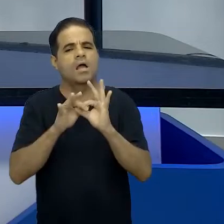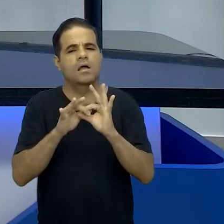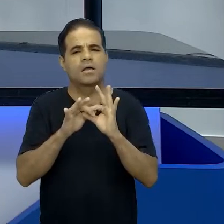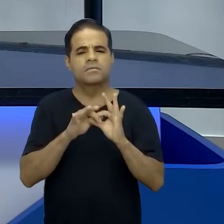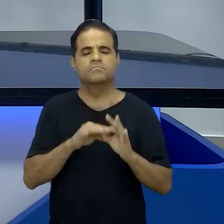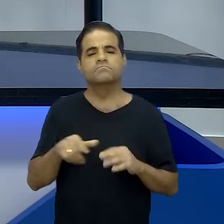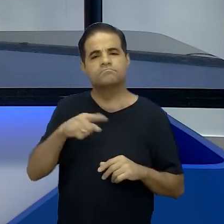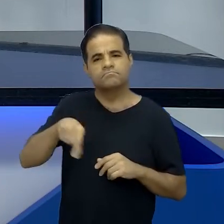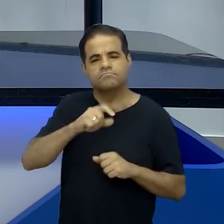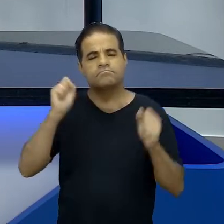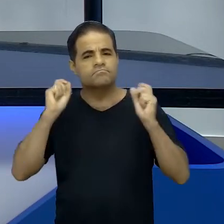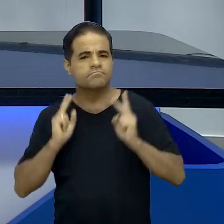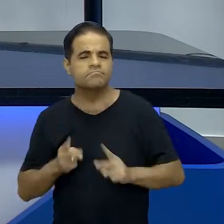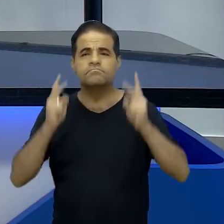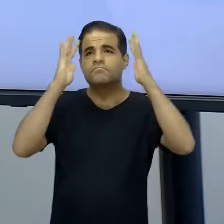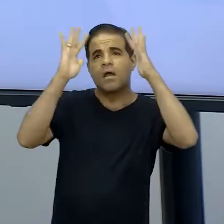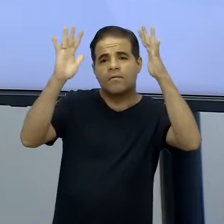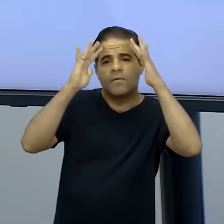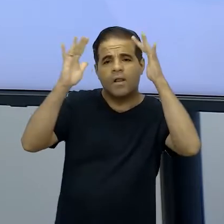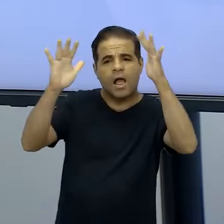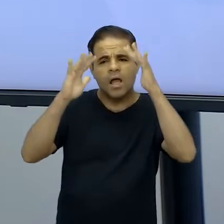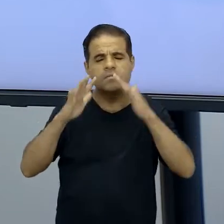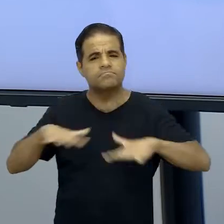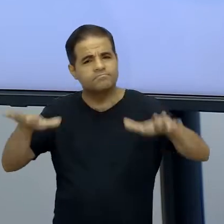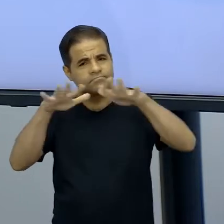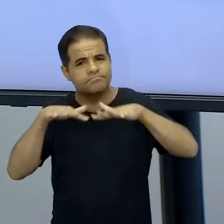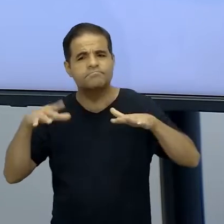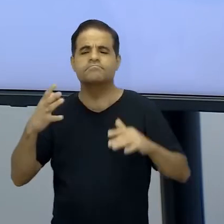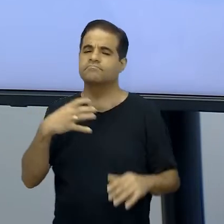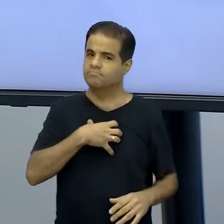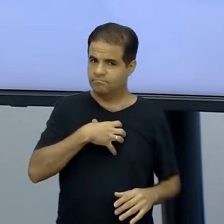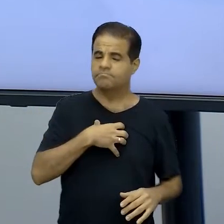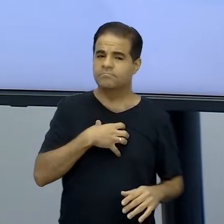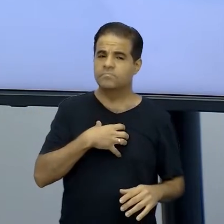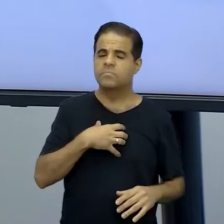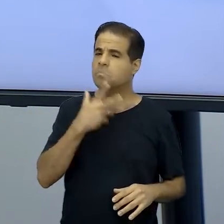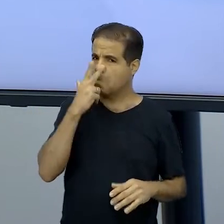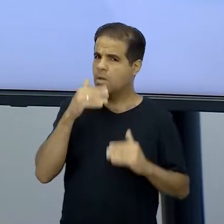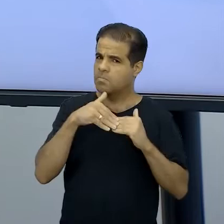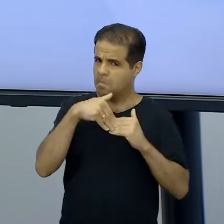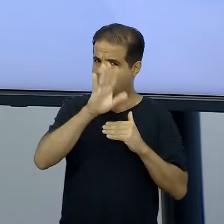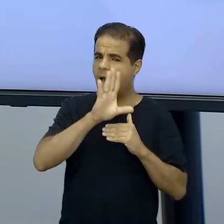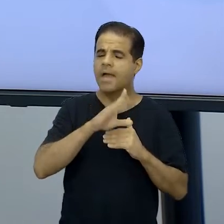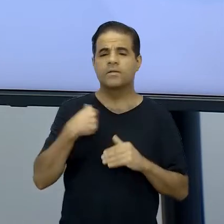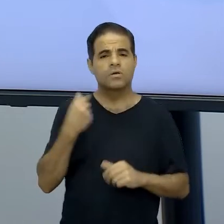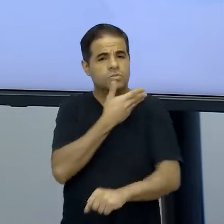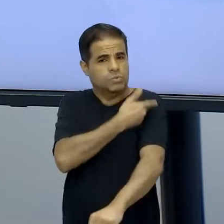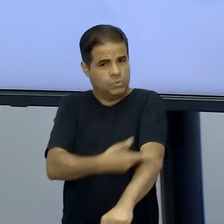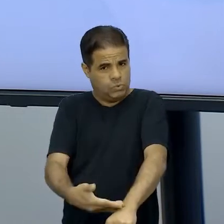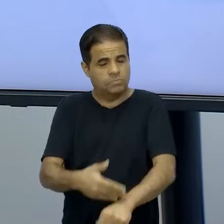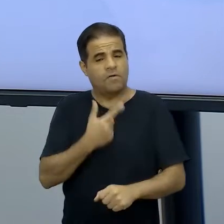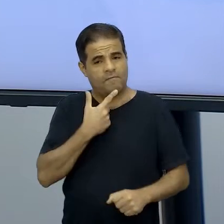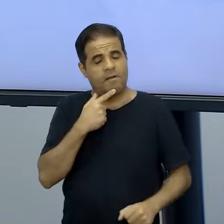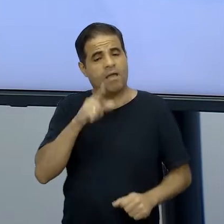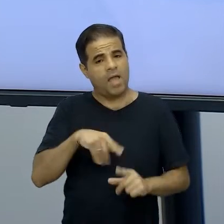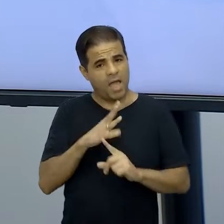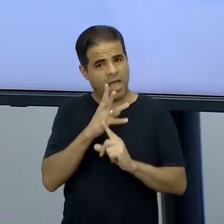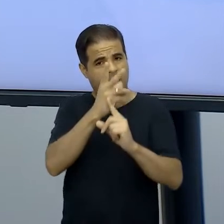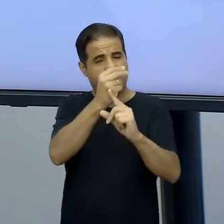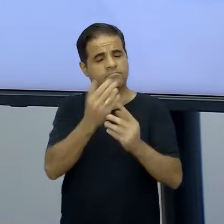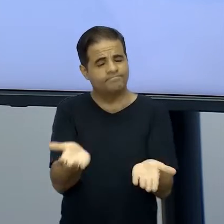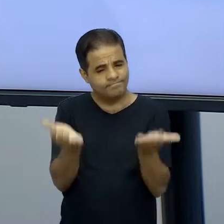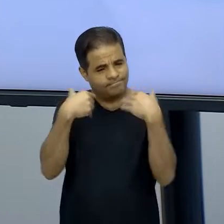sempre reflete ali os nossos pensamentos, os nossos ideais. Eu acho que muito mais, a gente costuma dizer que a arte expressa os